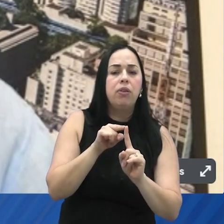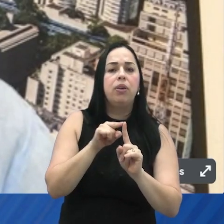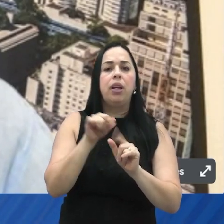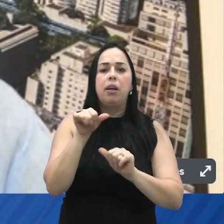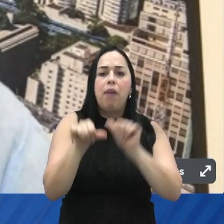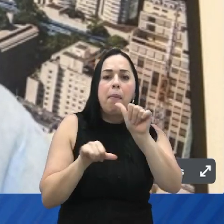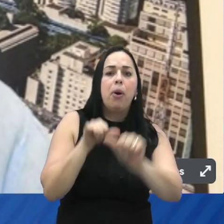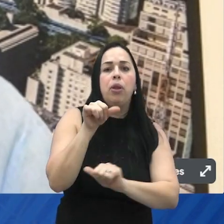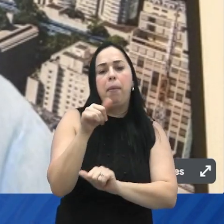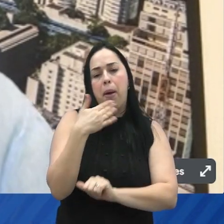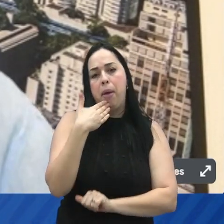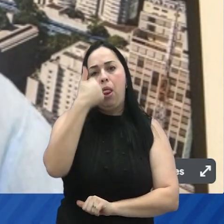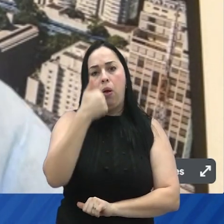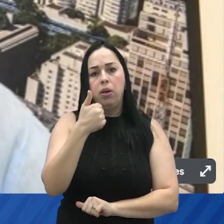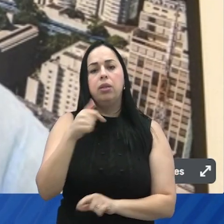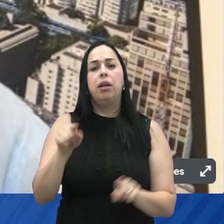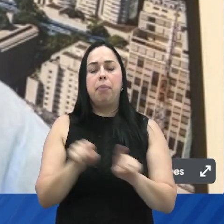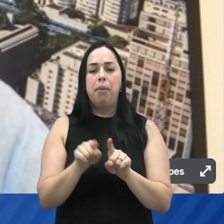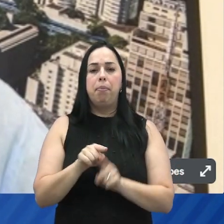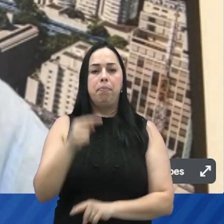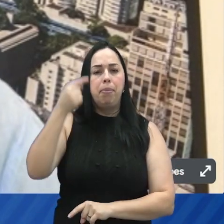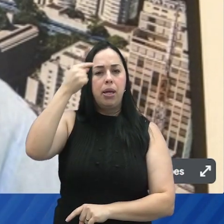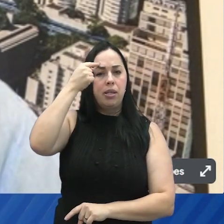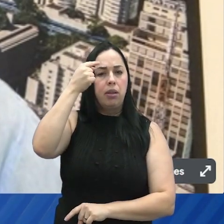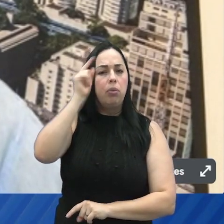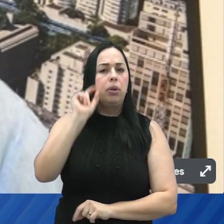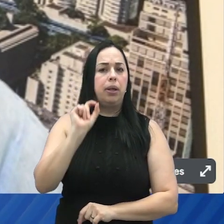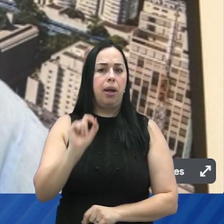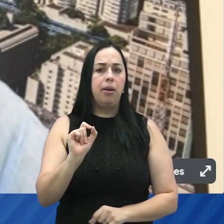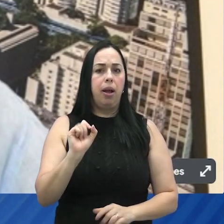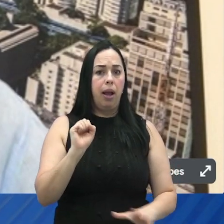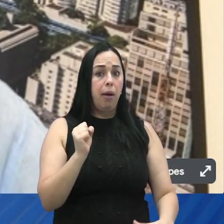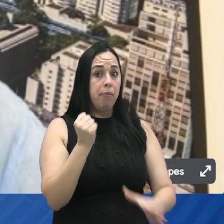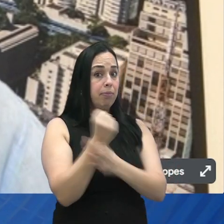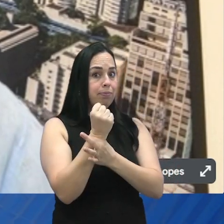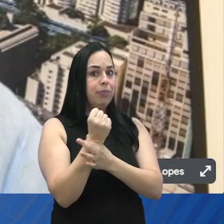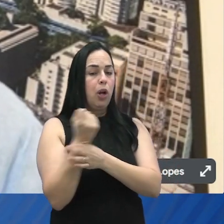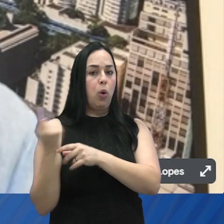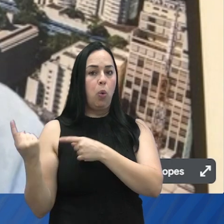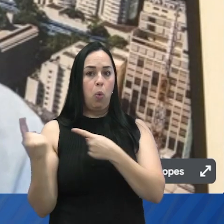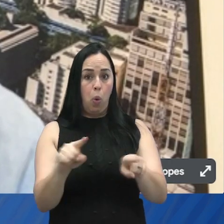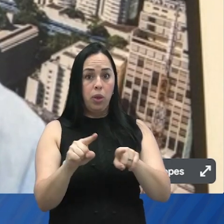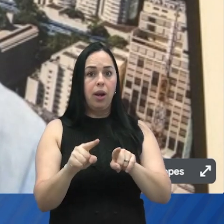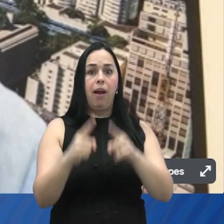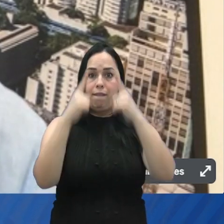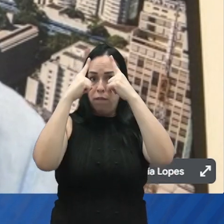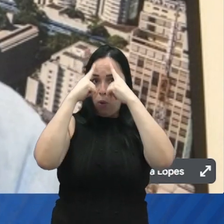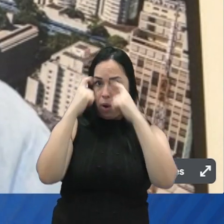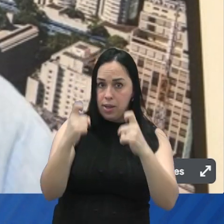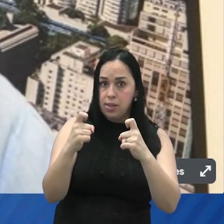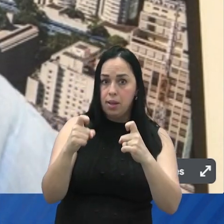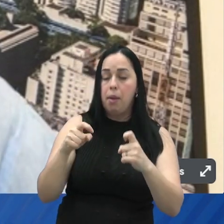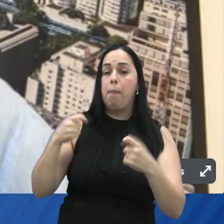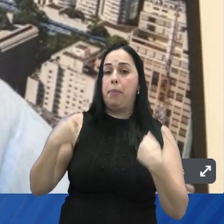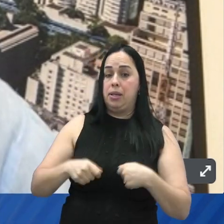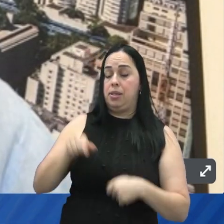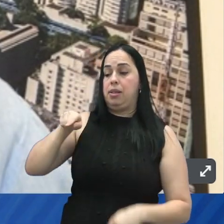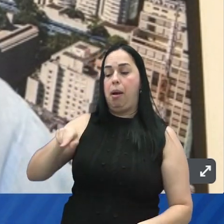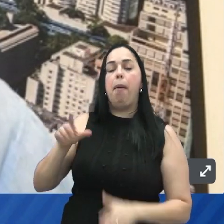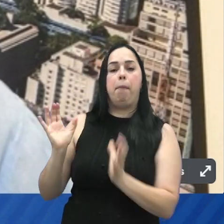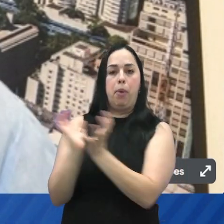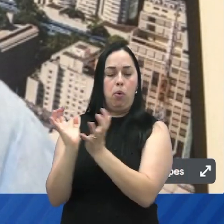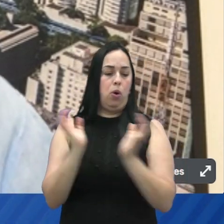melhorar. Principalmente se pensando que a prevenção da violência, ela requer não só da polícia, mas requer um